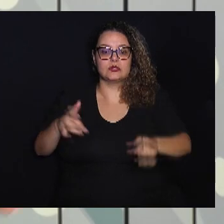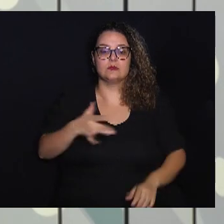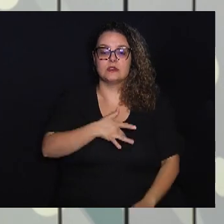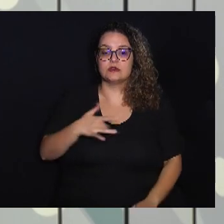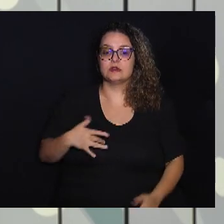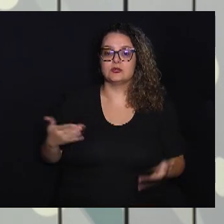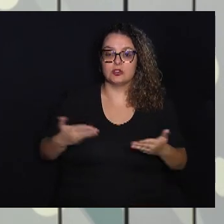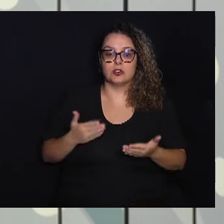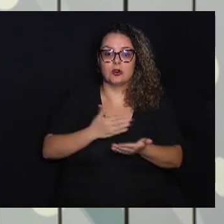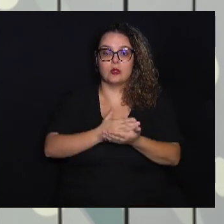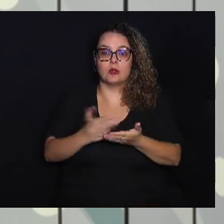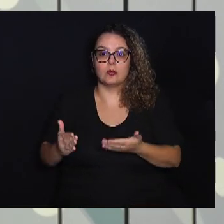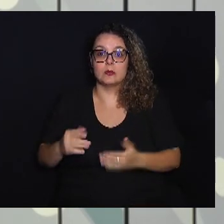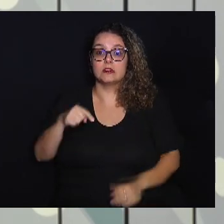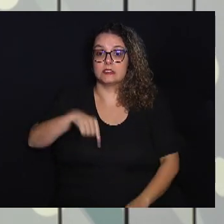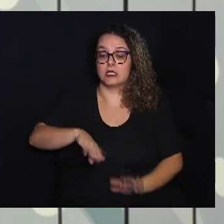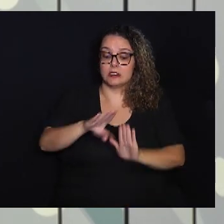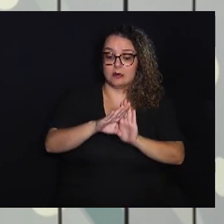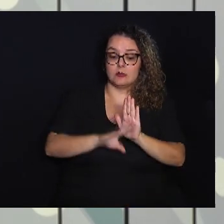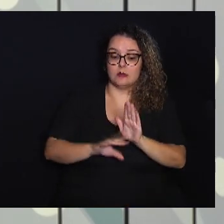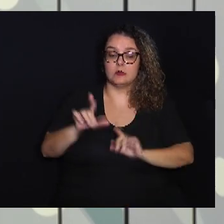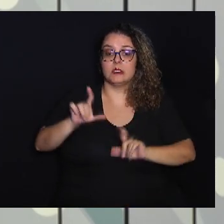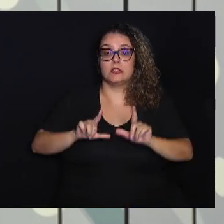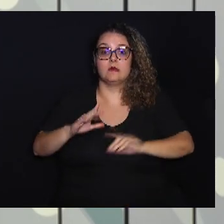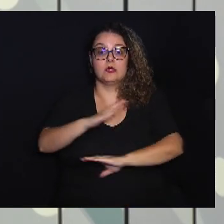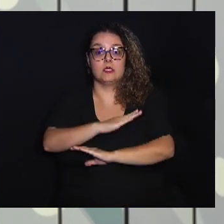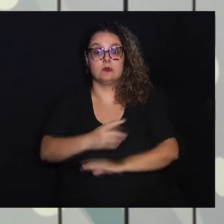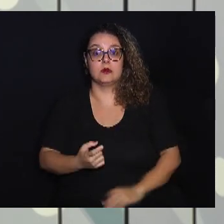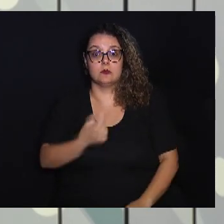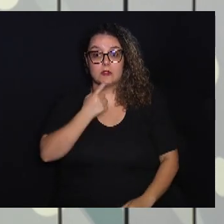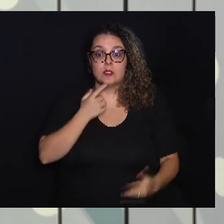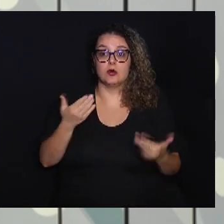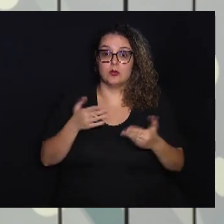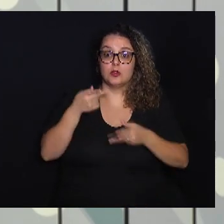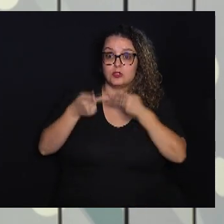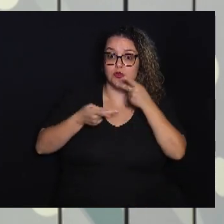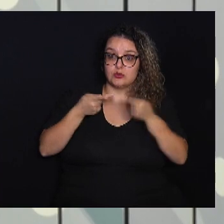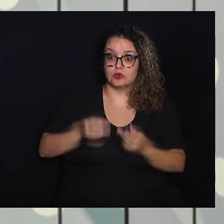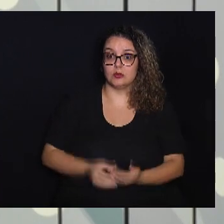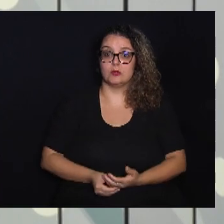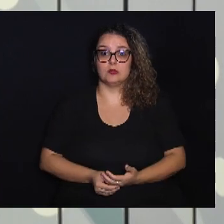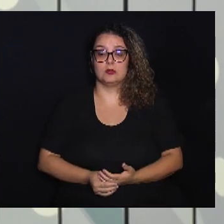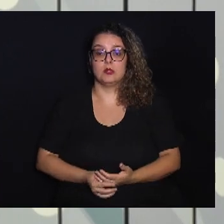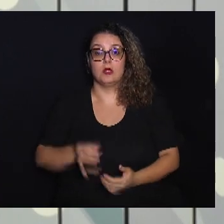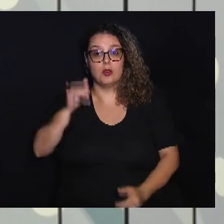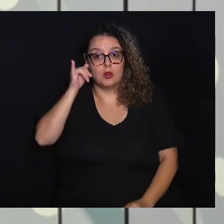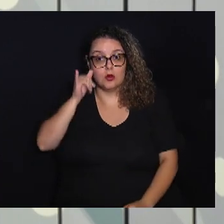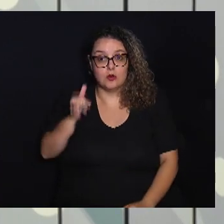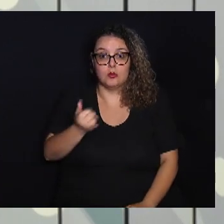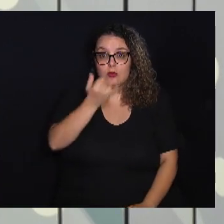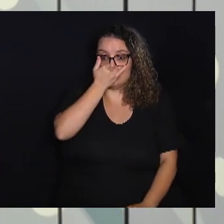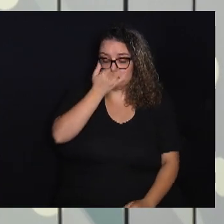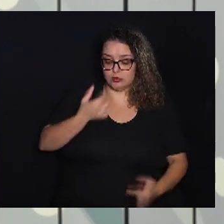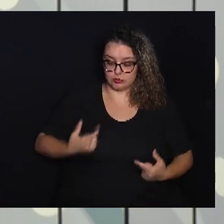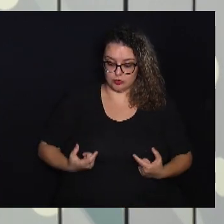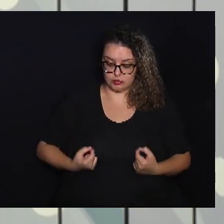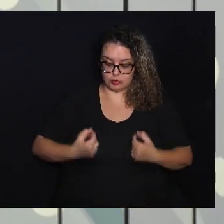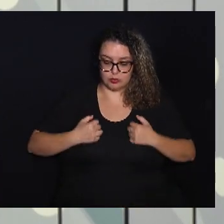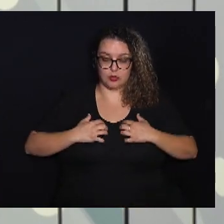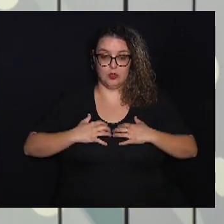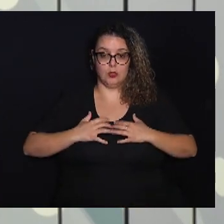Olá pessoal, mais um Saúde Agora, começando aqui na programação da TV Câmara Campinas. Hoje nós vamos falar sobre